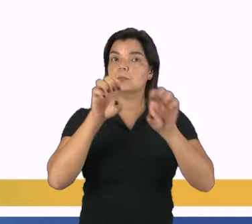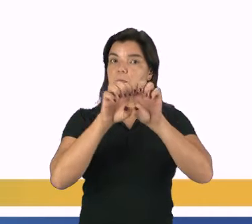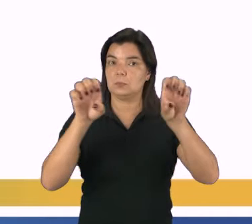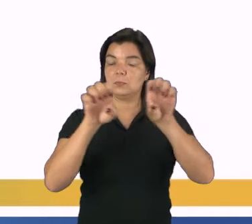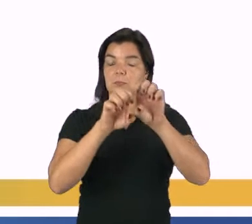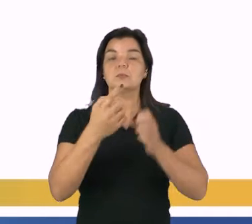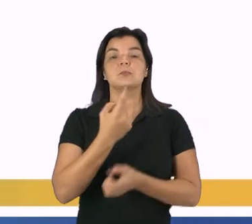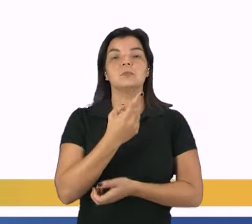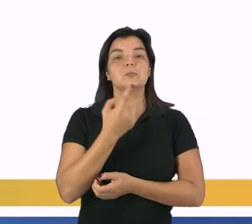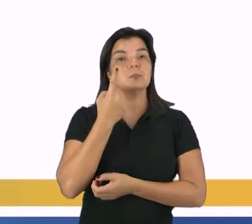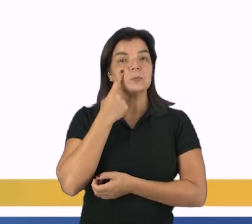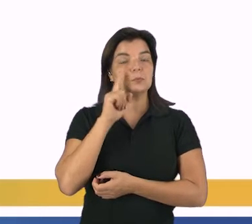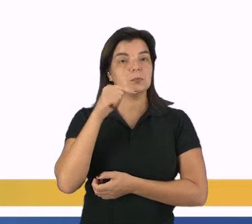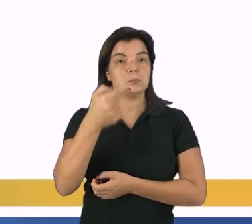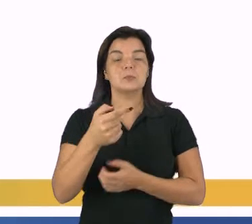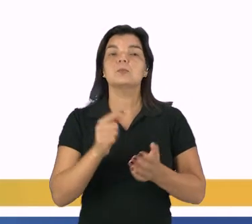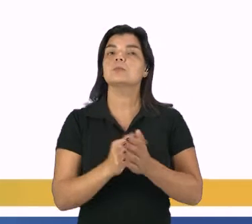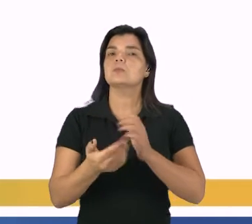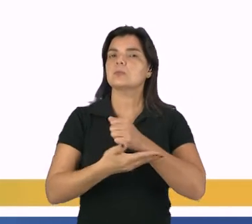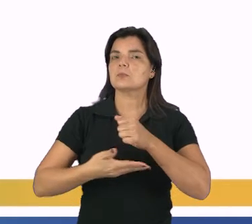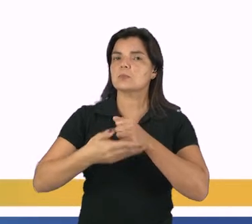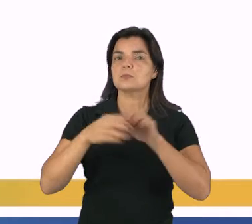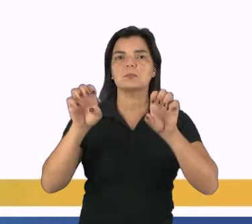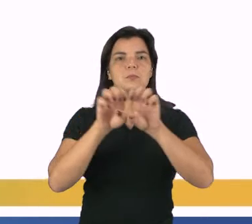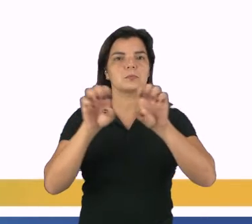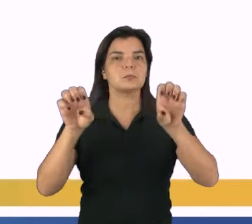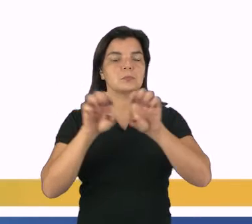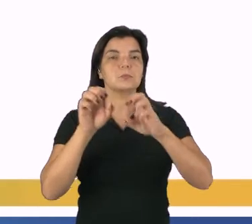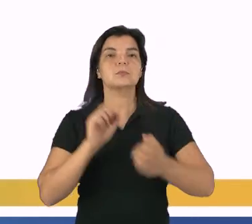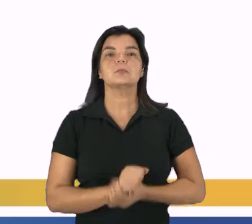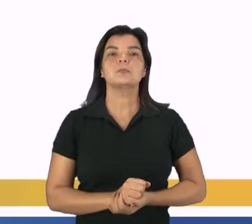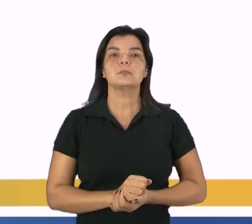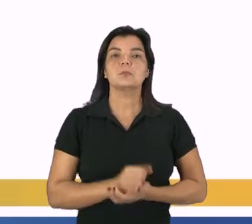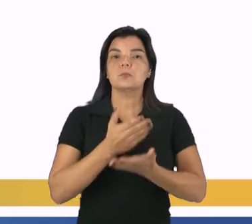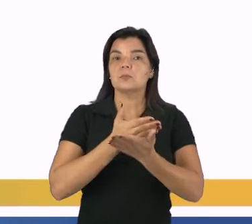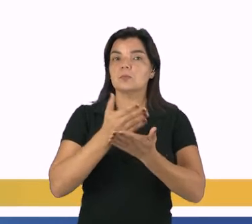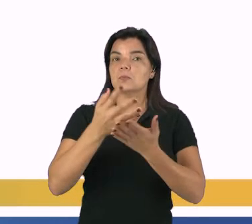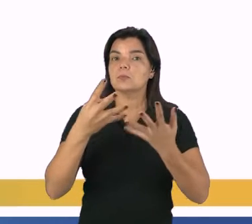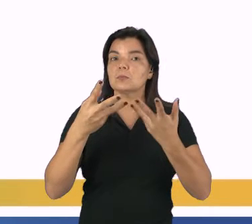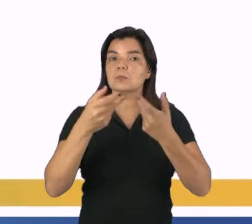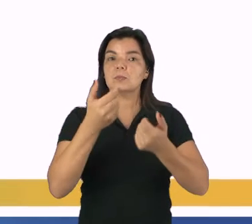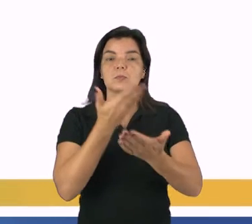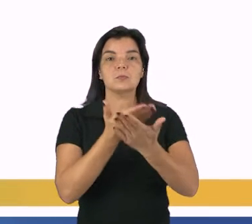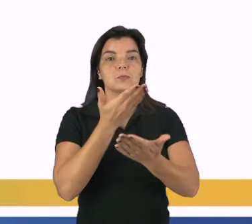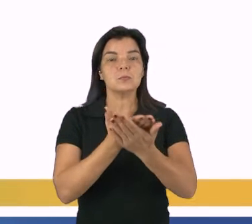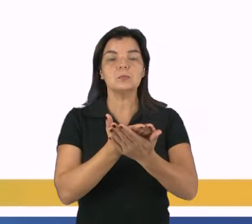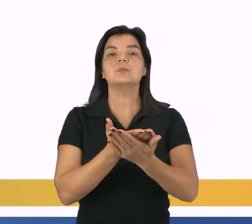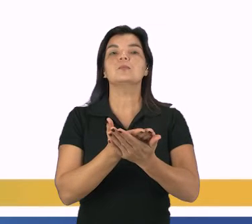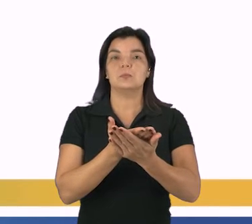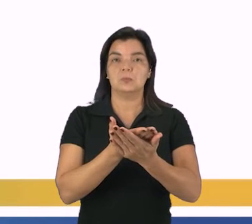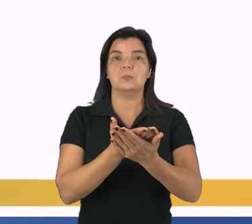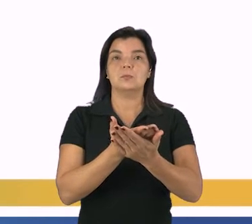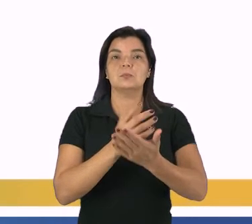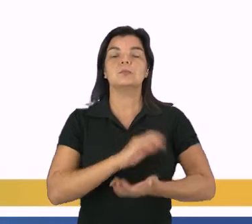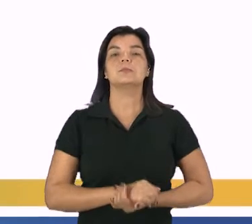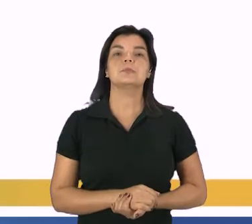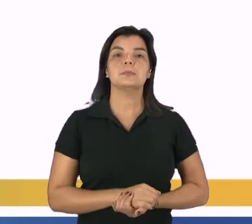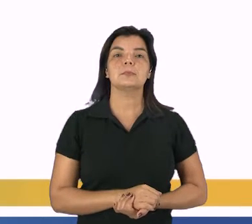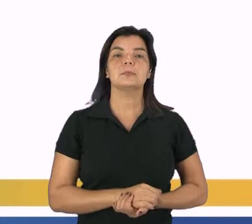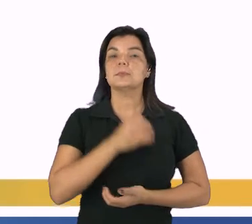A lei de Coulomb, calcula a força elétrica entre duas cargas que estão separadas a uma certa